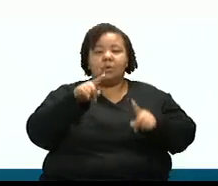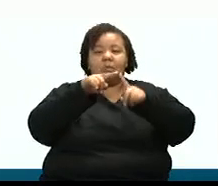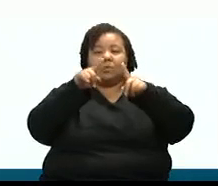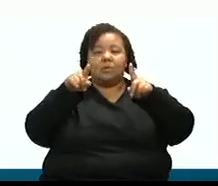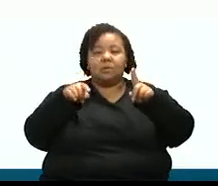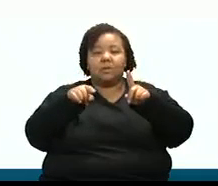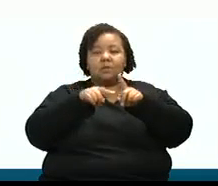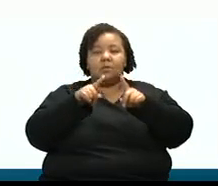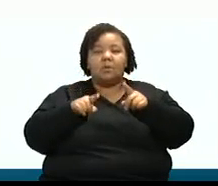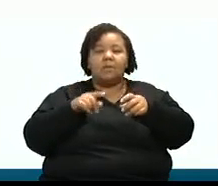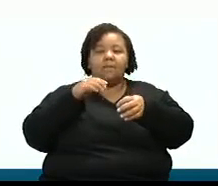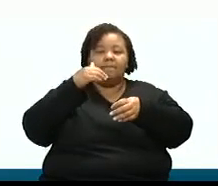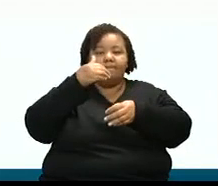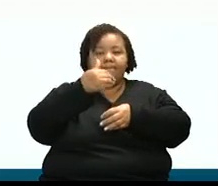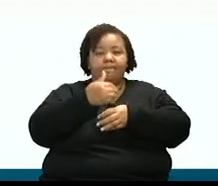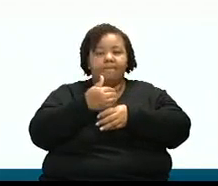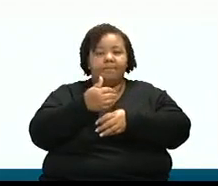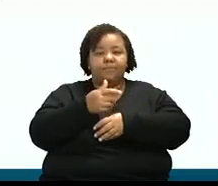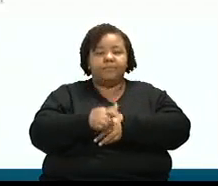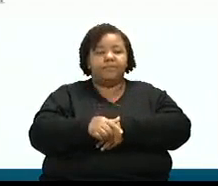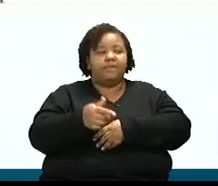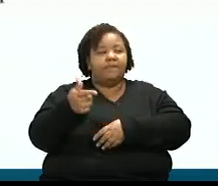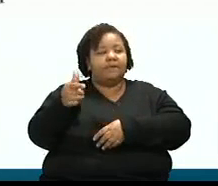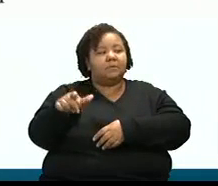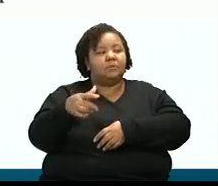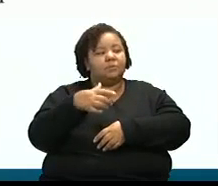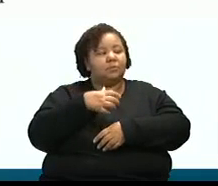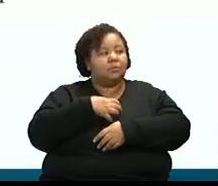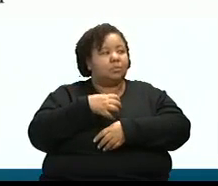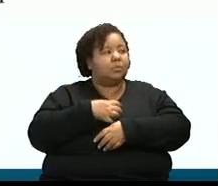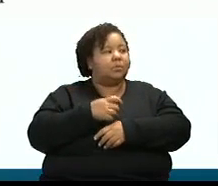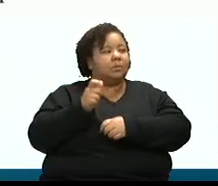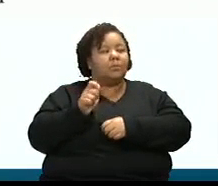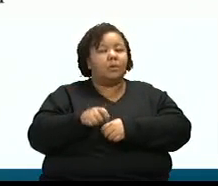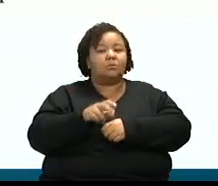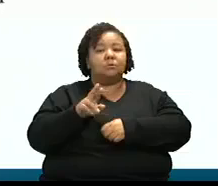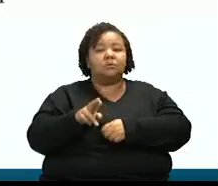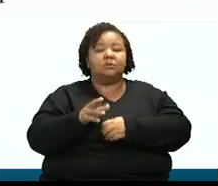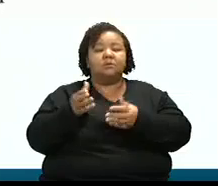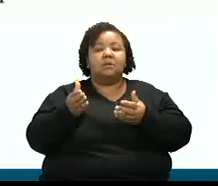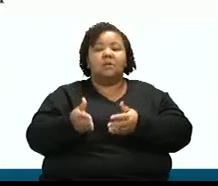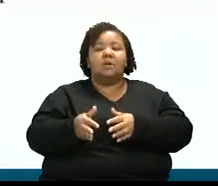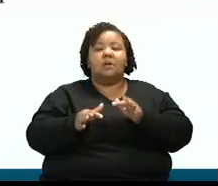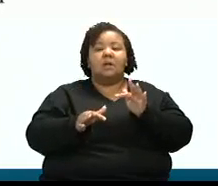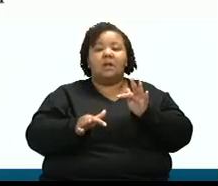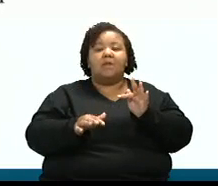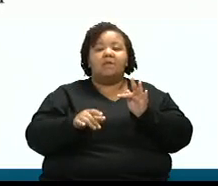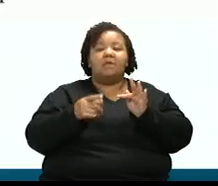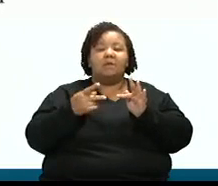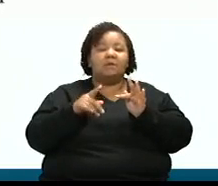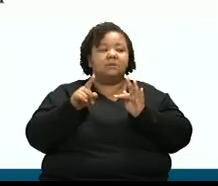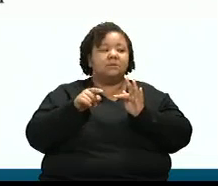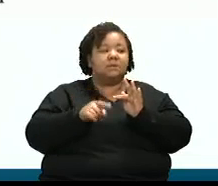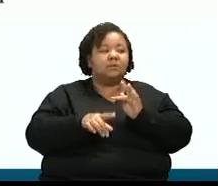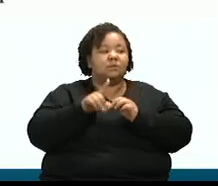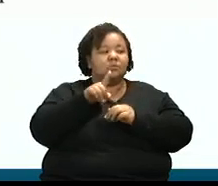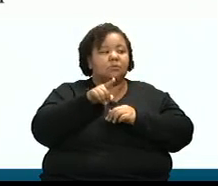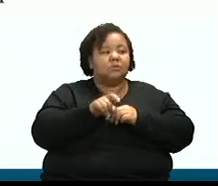fechada. Se eu tomo a segunda forma, eu posso admitir agora o meu f como sendo